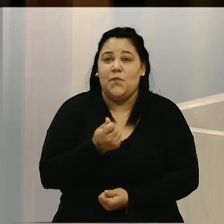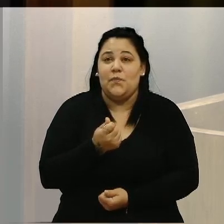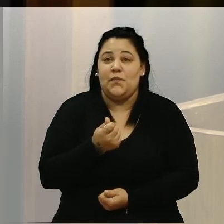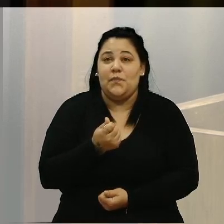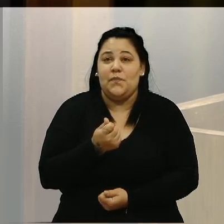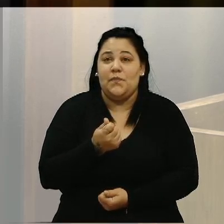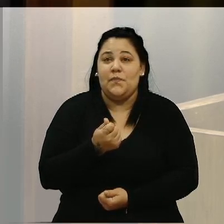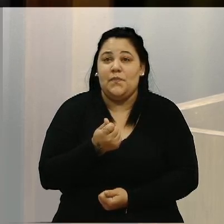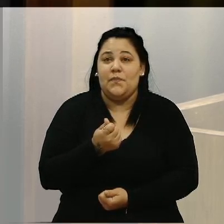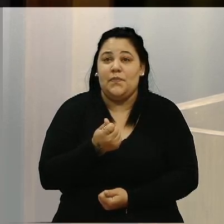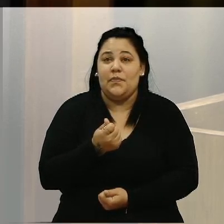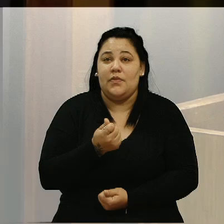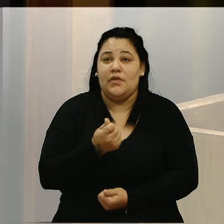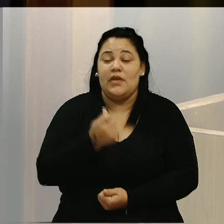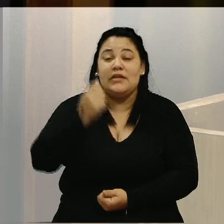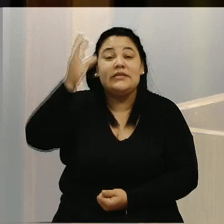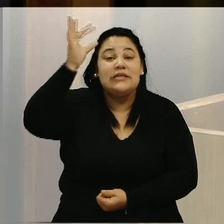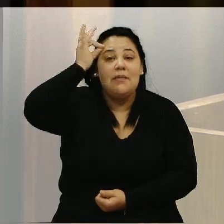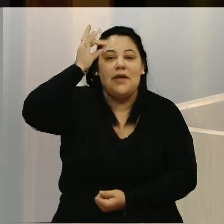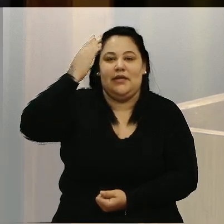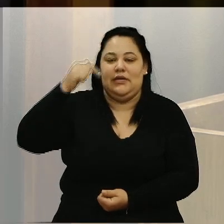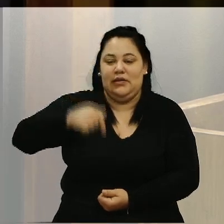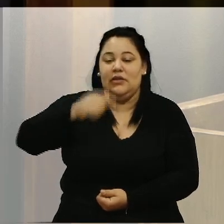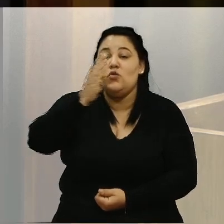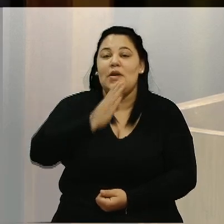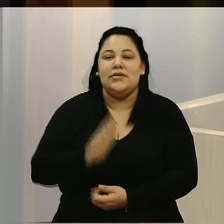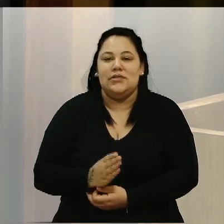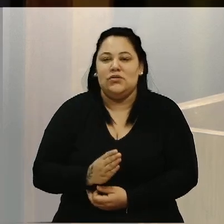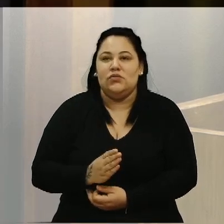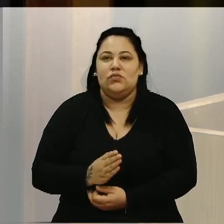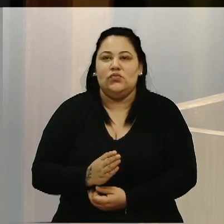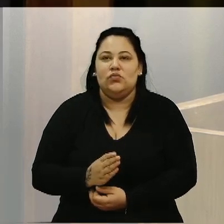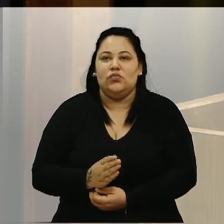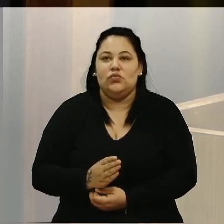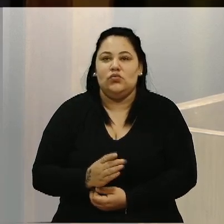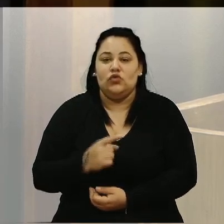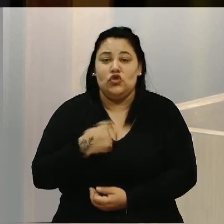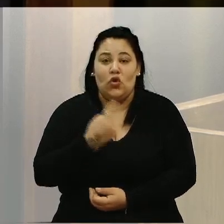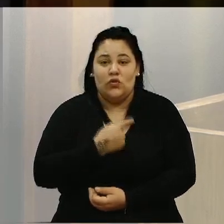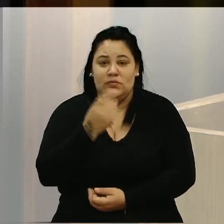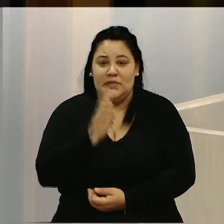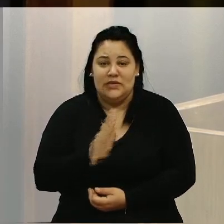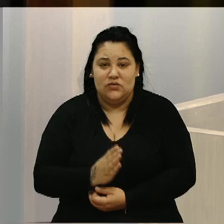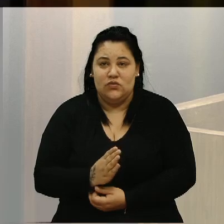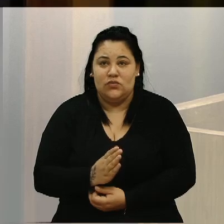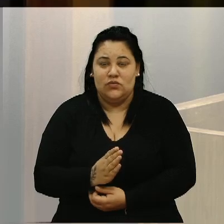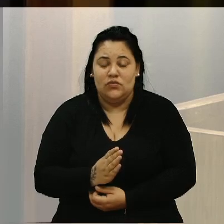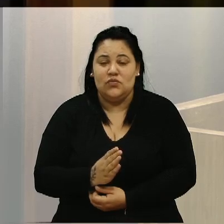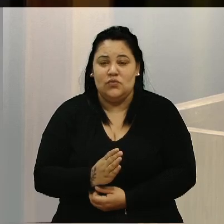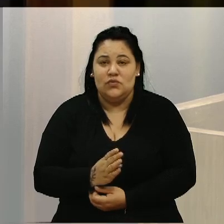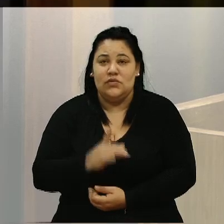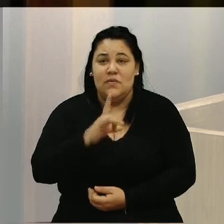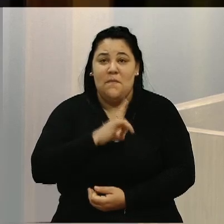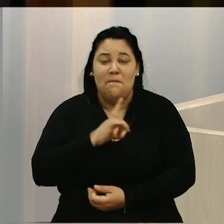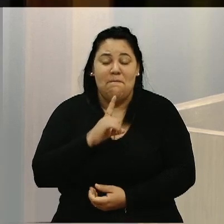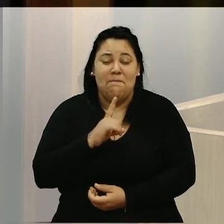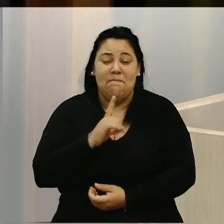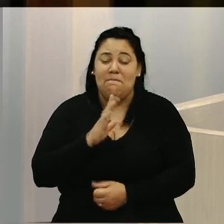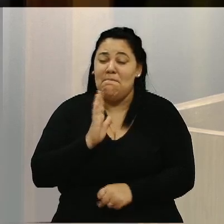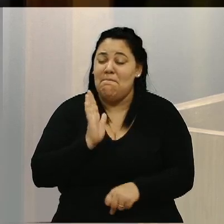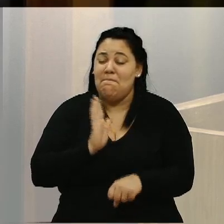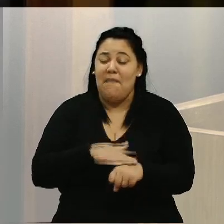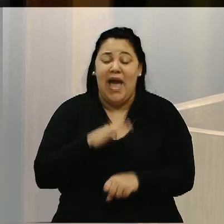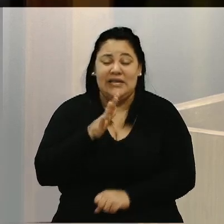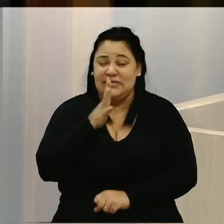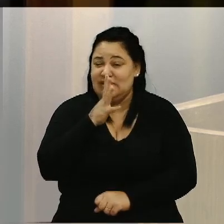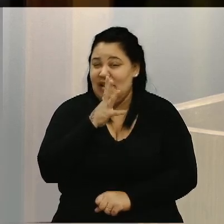questão na nossa cabeça de que aqui no Brasil a gente foi o país que mais demorou para